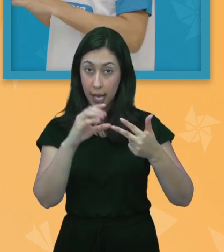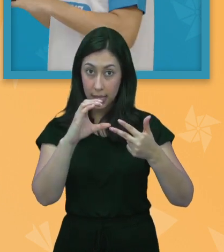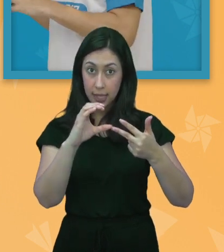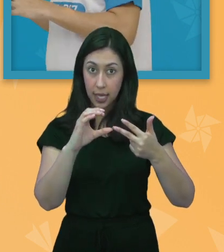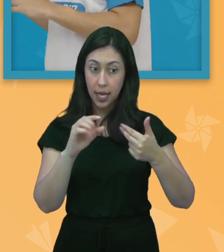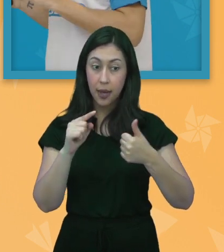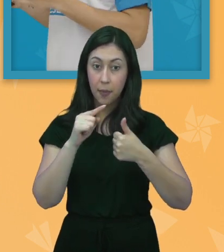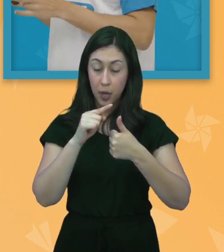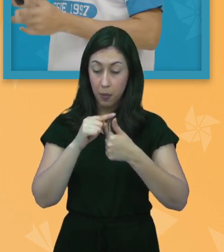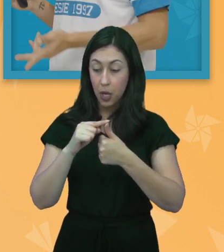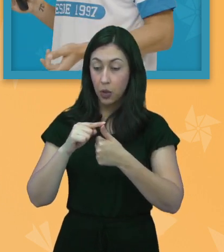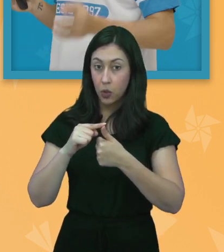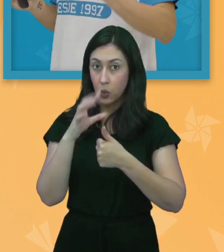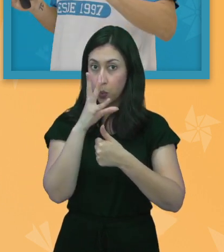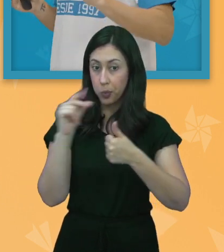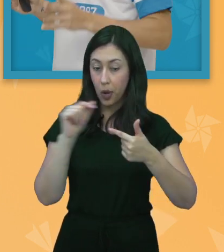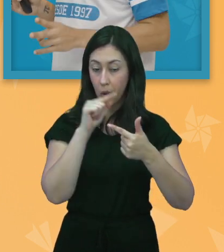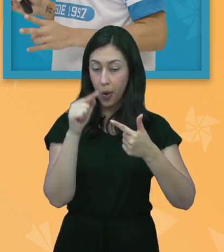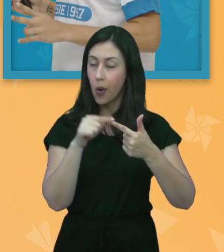que é homogênea,